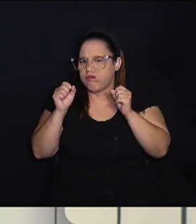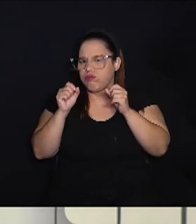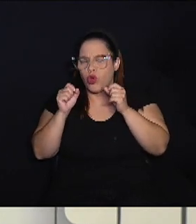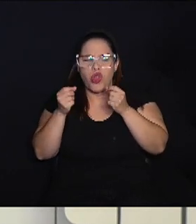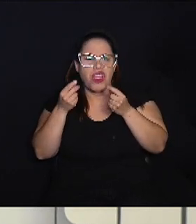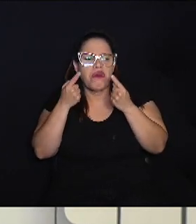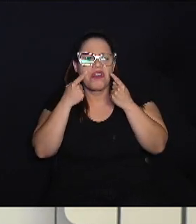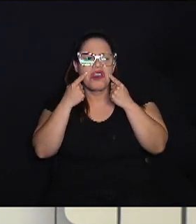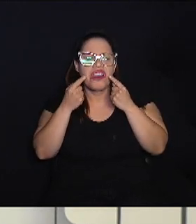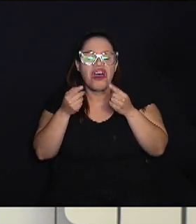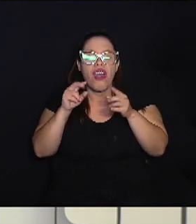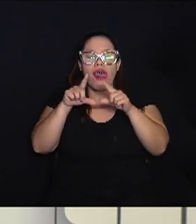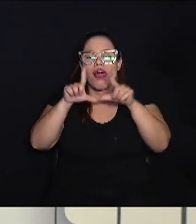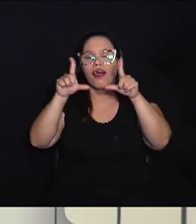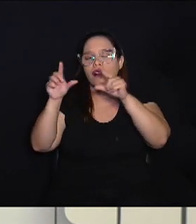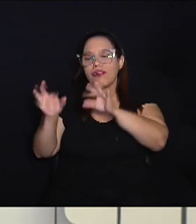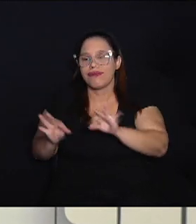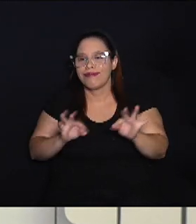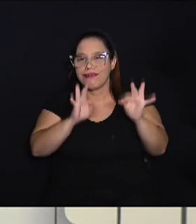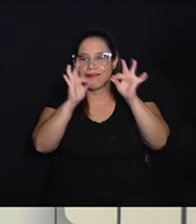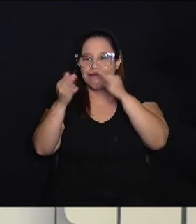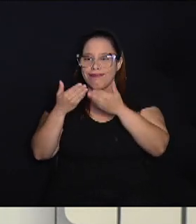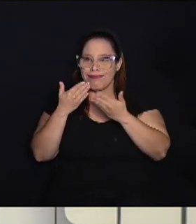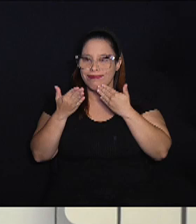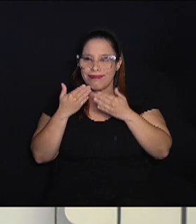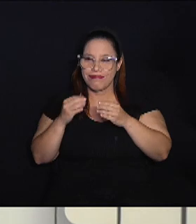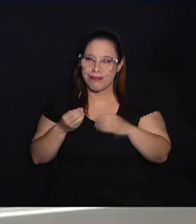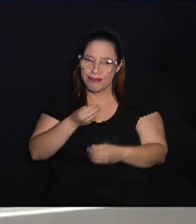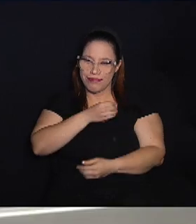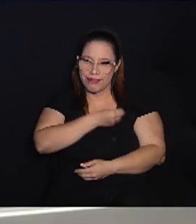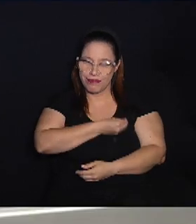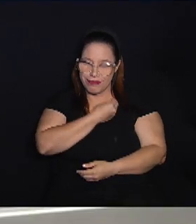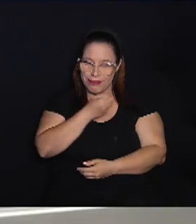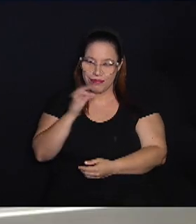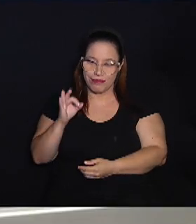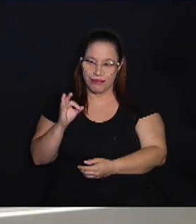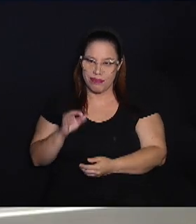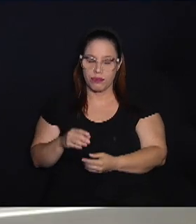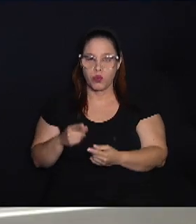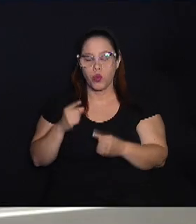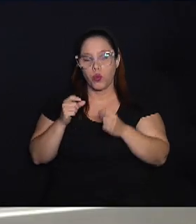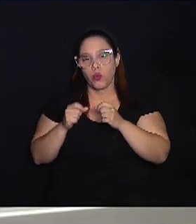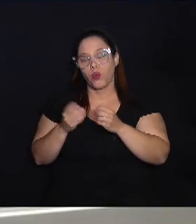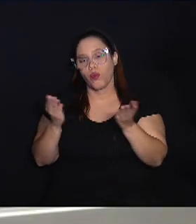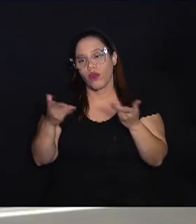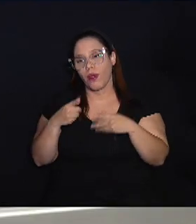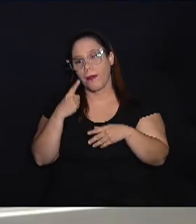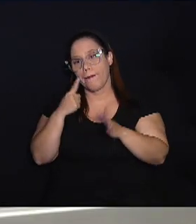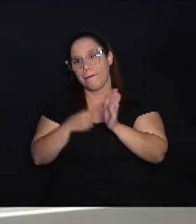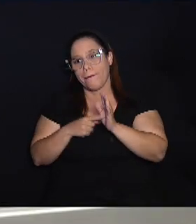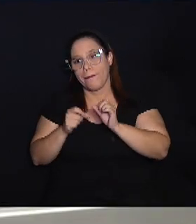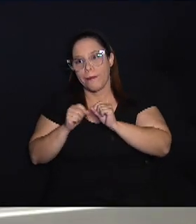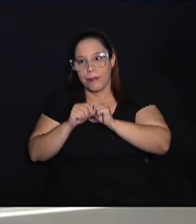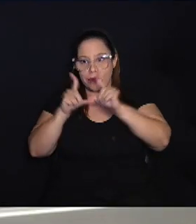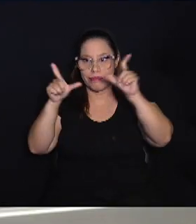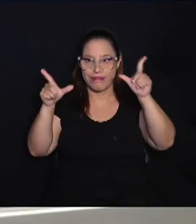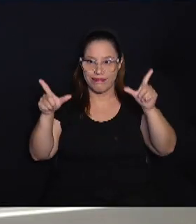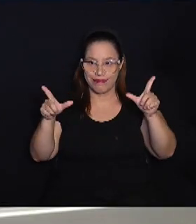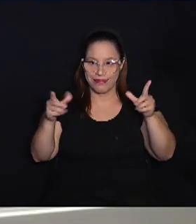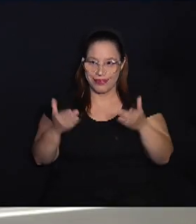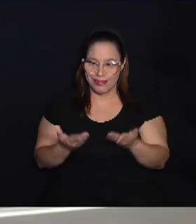assistir aqui no nosso telejornal, que a gente conversa ao vivo. Confira a partir de agora os destaques de